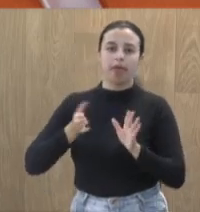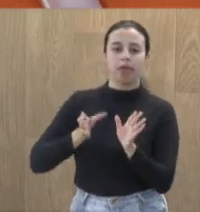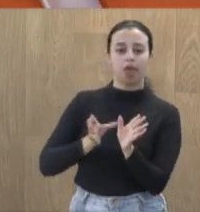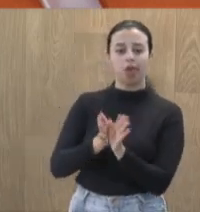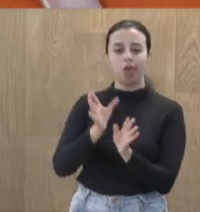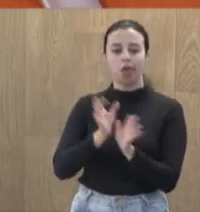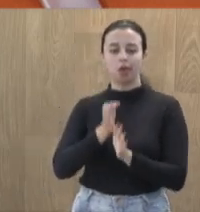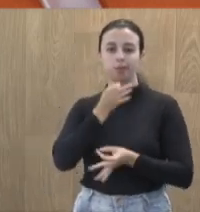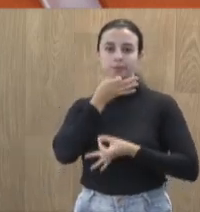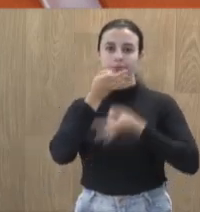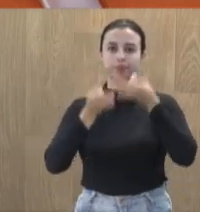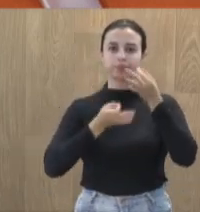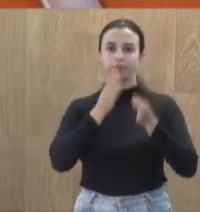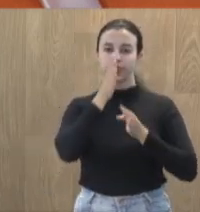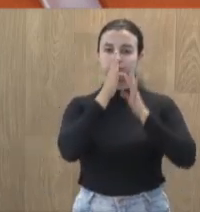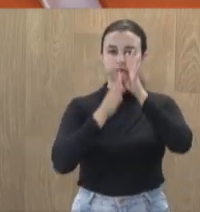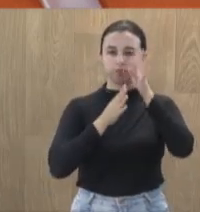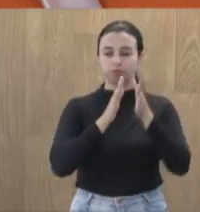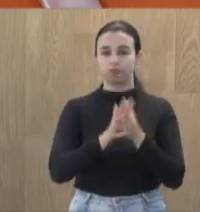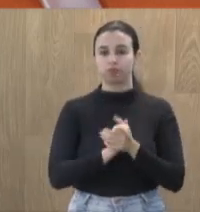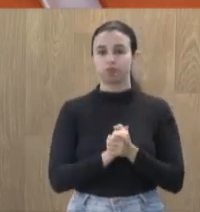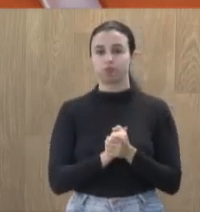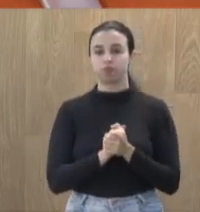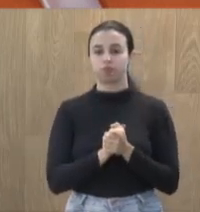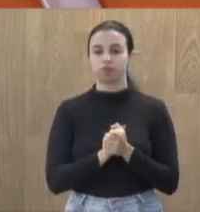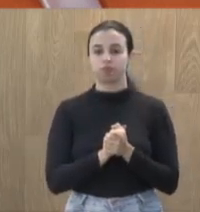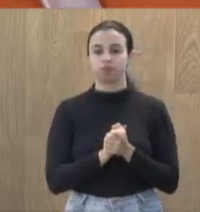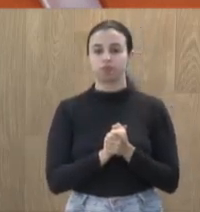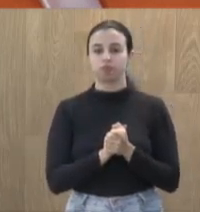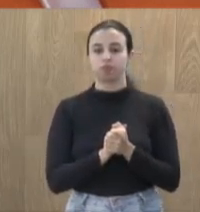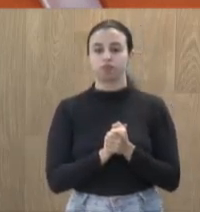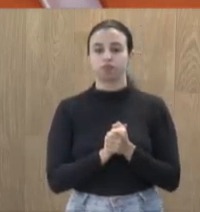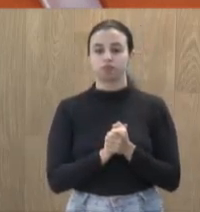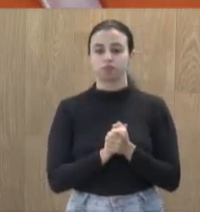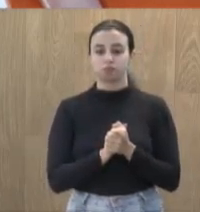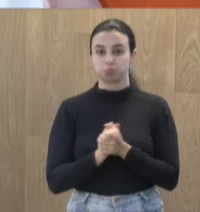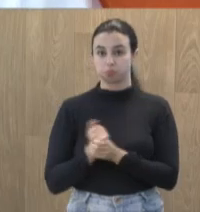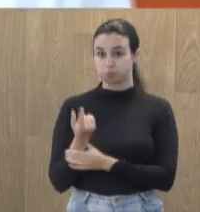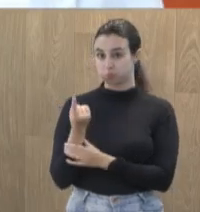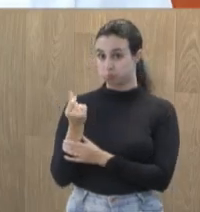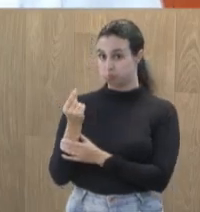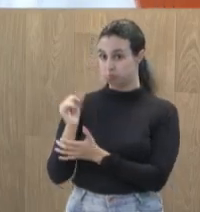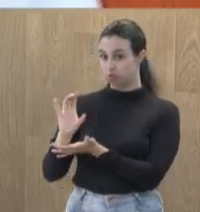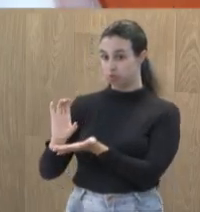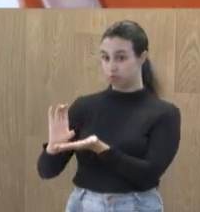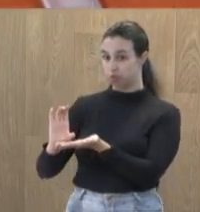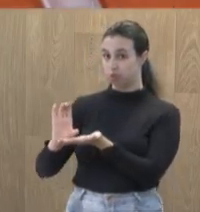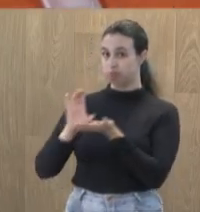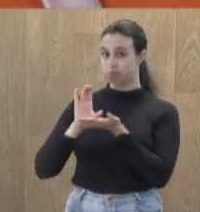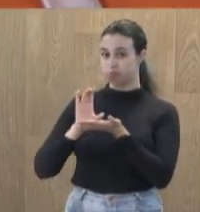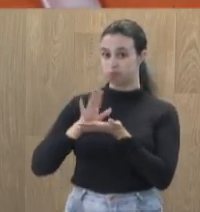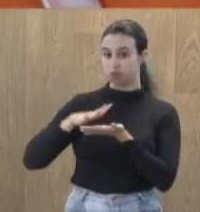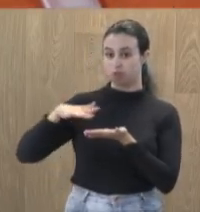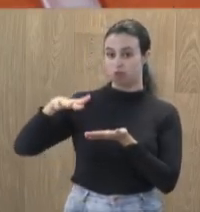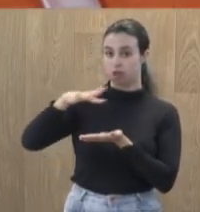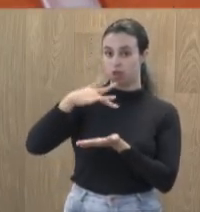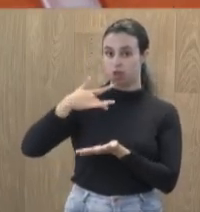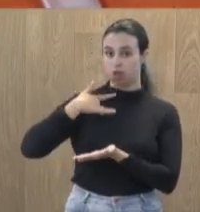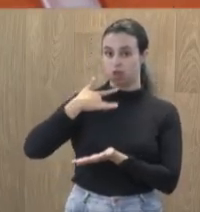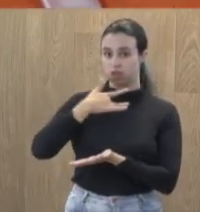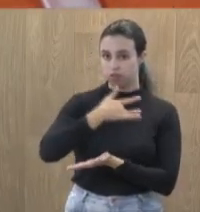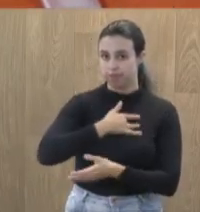Quer auditar o dinheiro que vem para a saúde, que é louvável, que está um